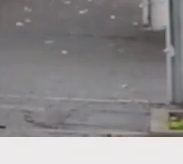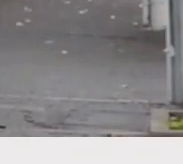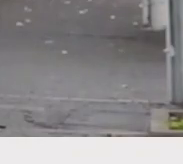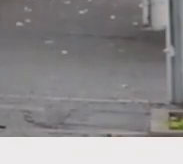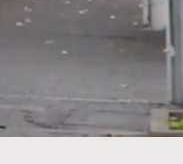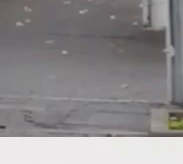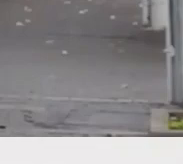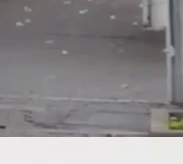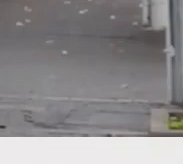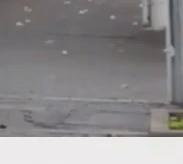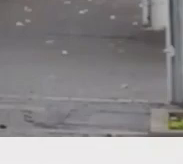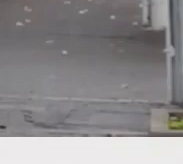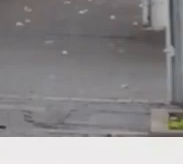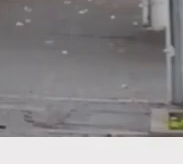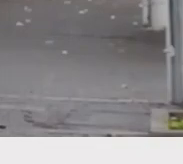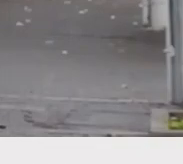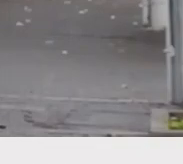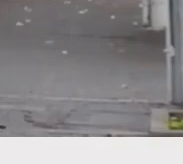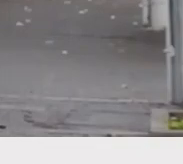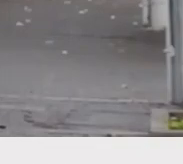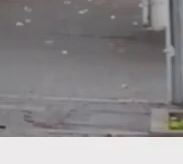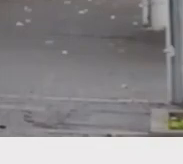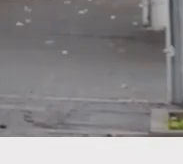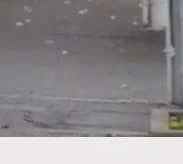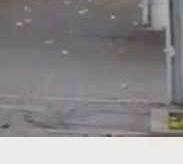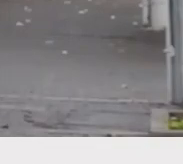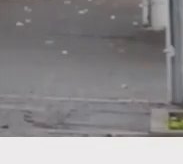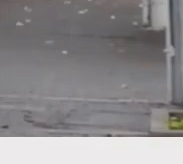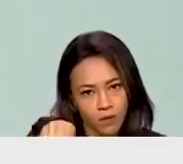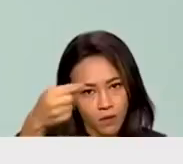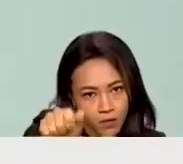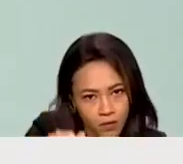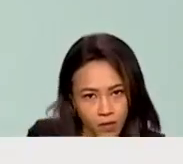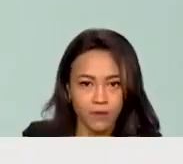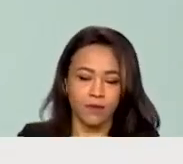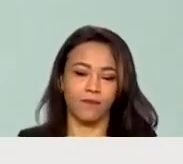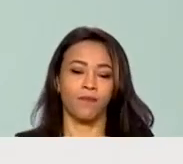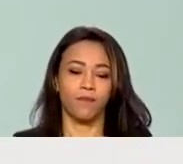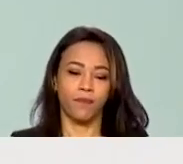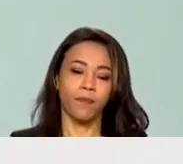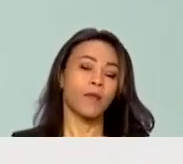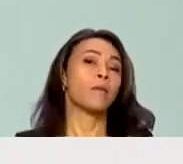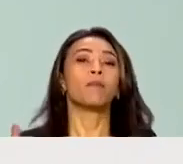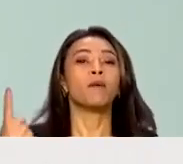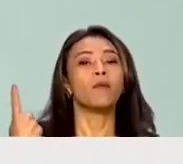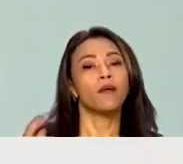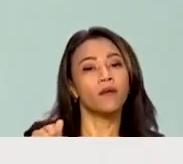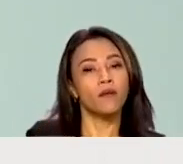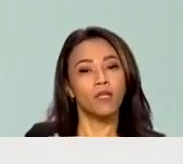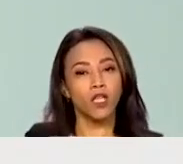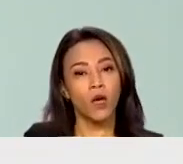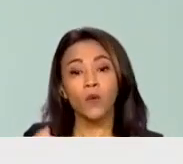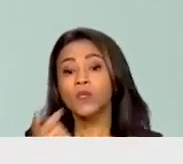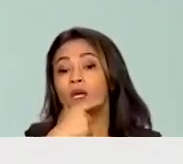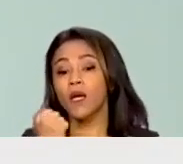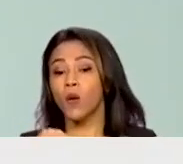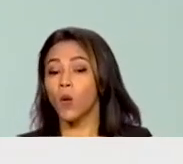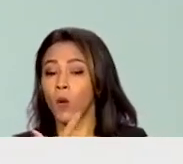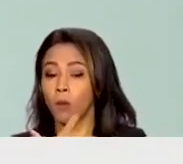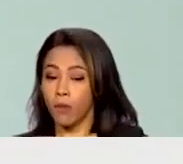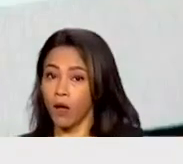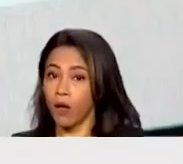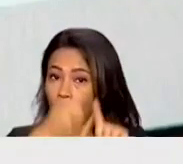100 dólares de acordo com o deputado o autor do projeto O valor está extremamente defasado porque essa alteração